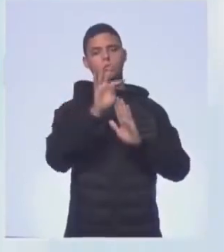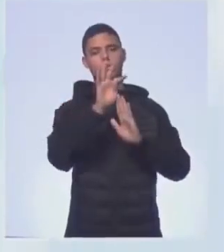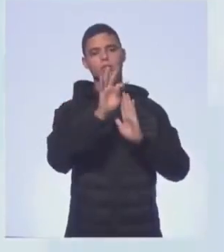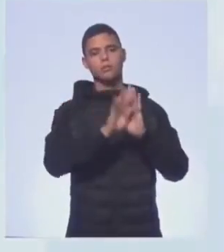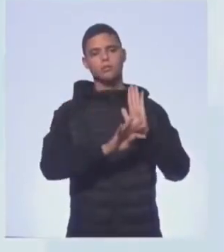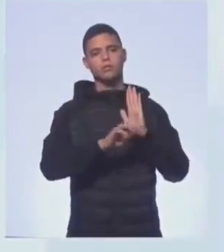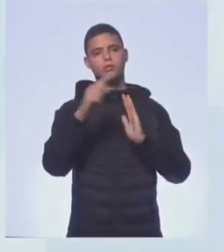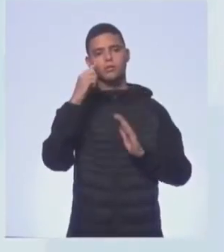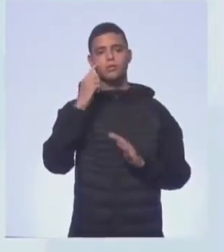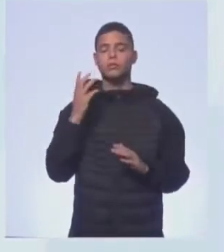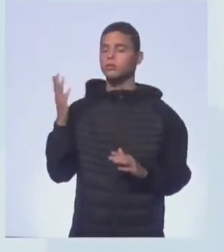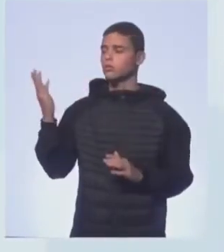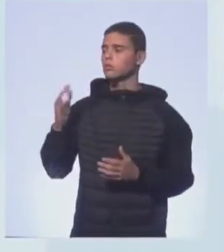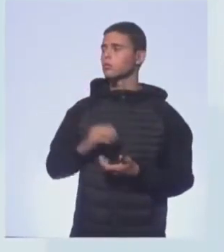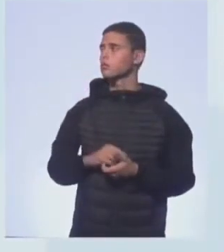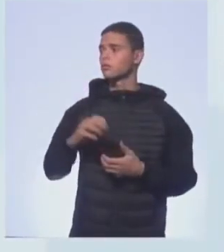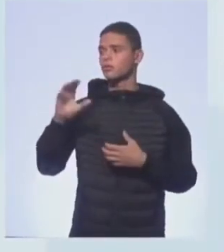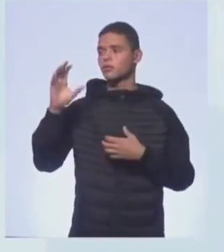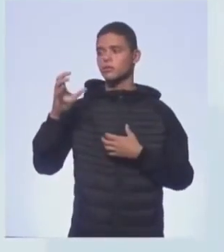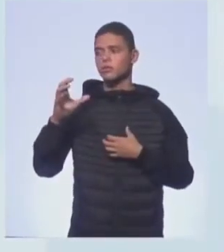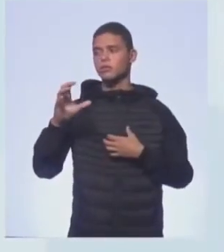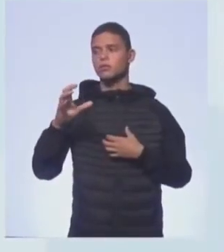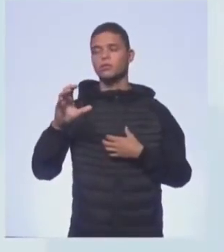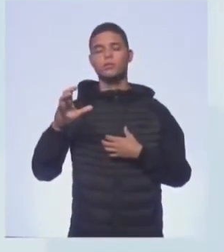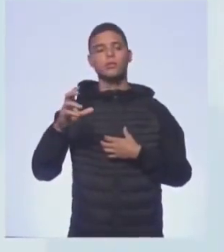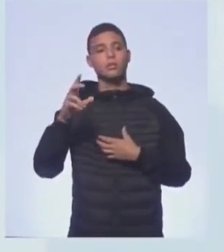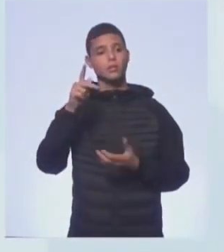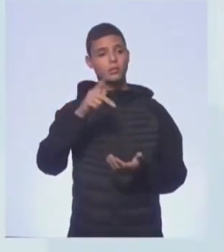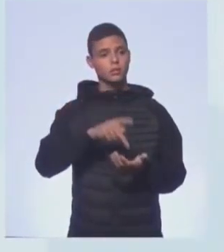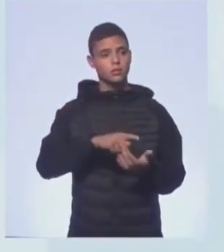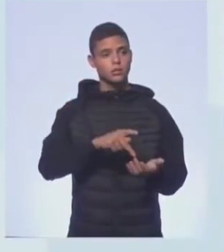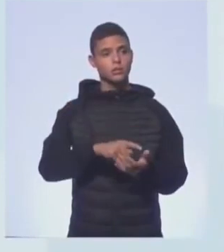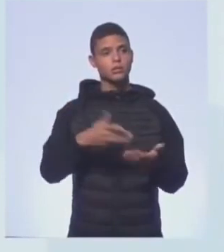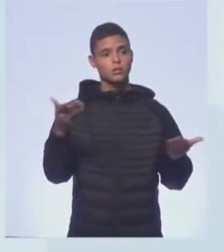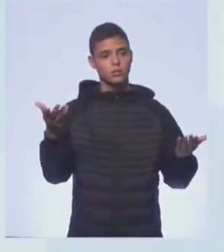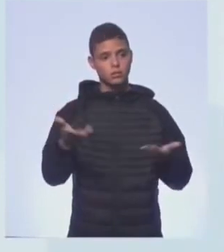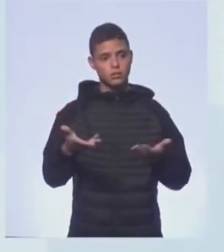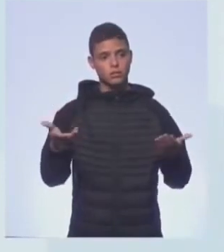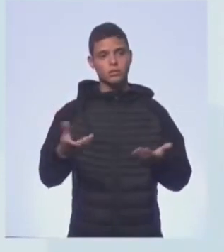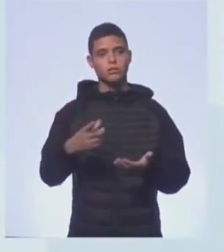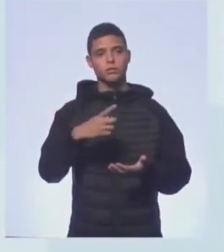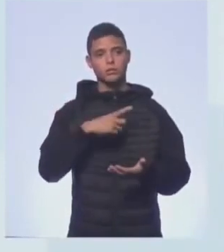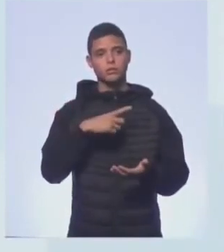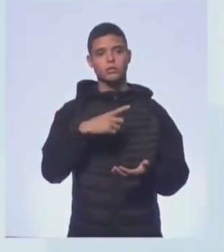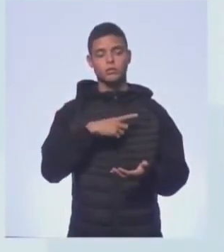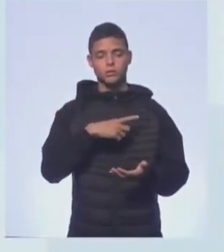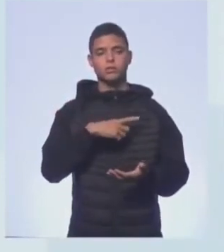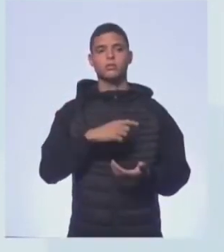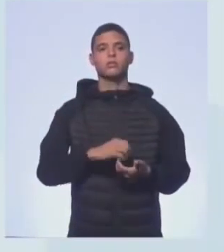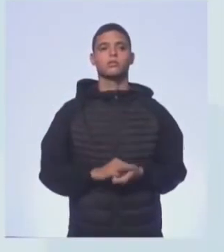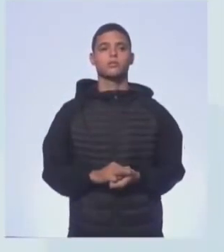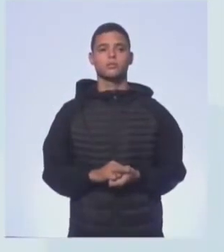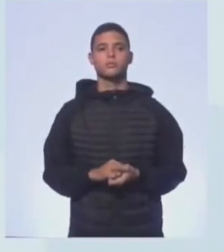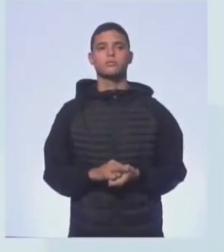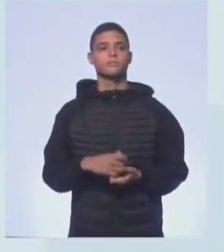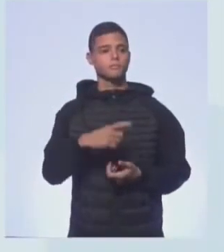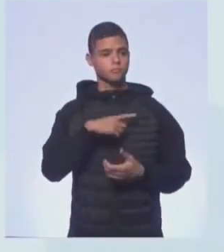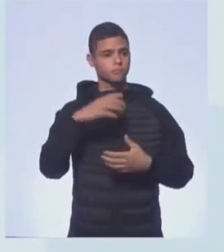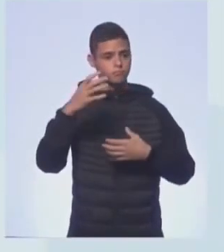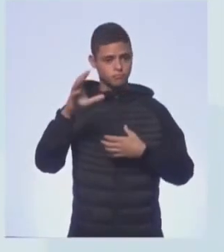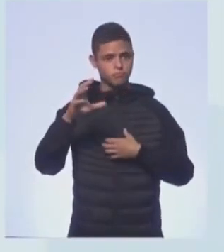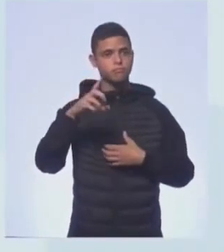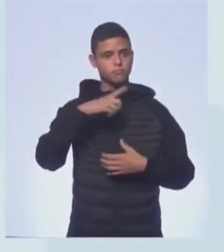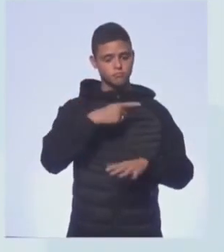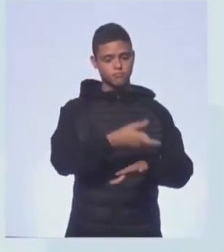Então eu coloquei, ouça a ciência séria. E olha que eu coloquei ciência séria, porque hoje a gente tem até isso. Até a ciência já tem